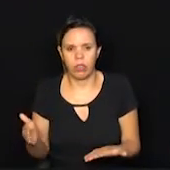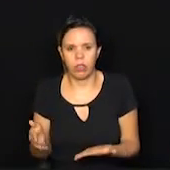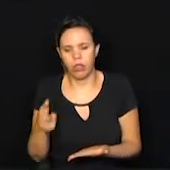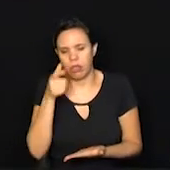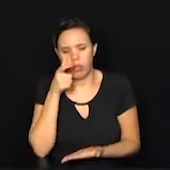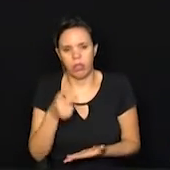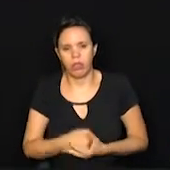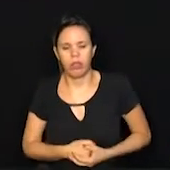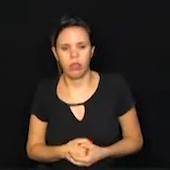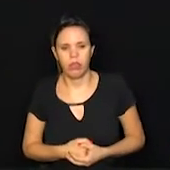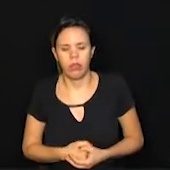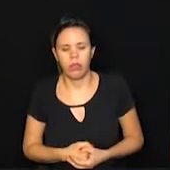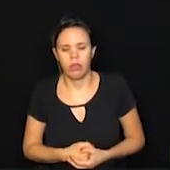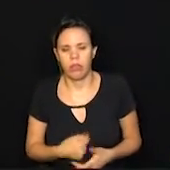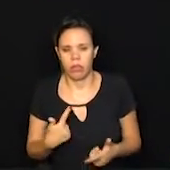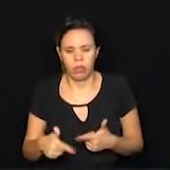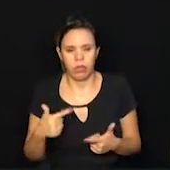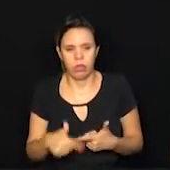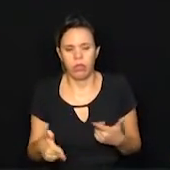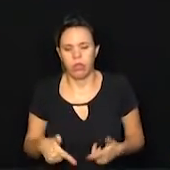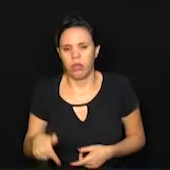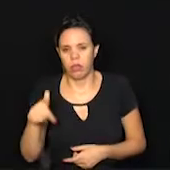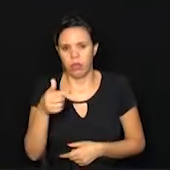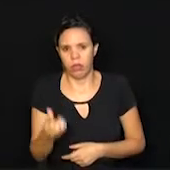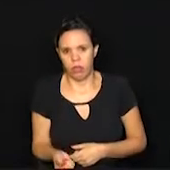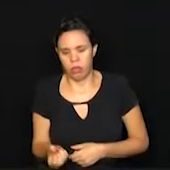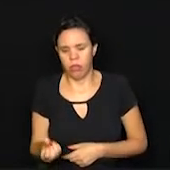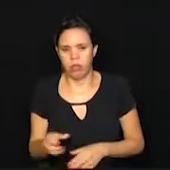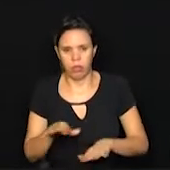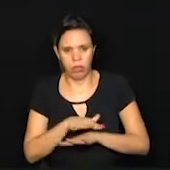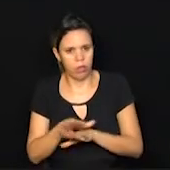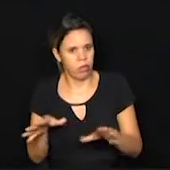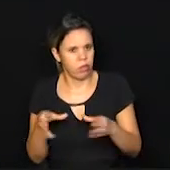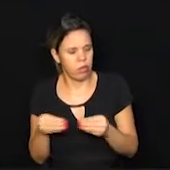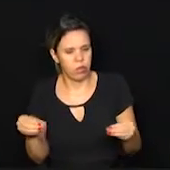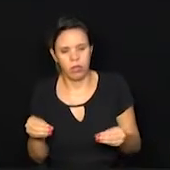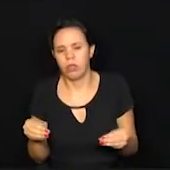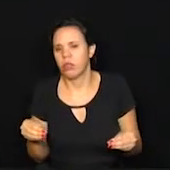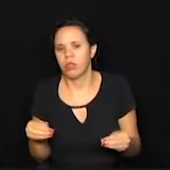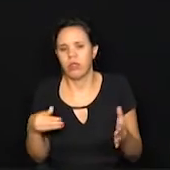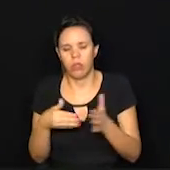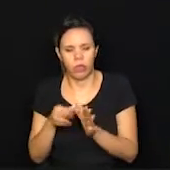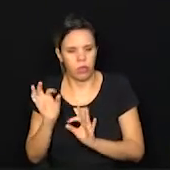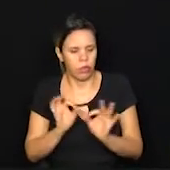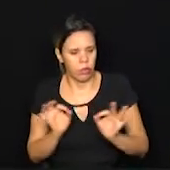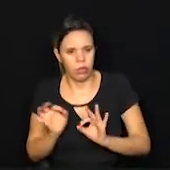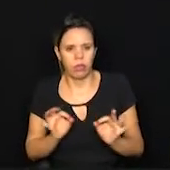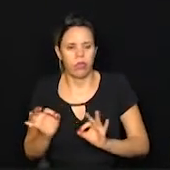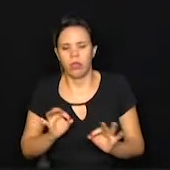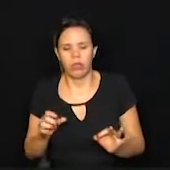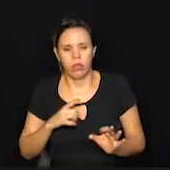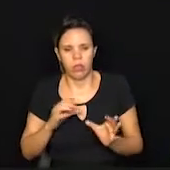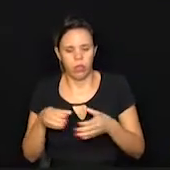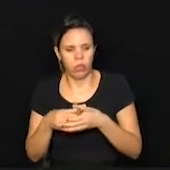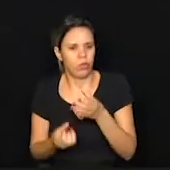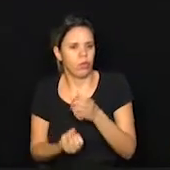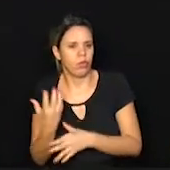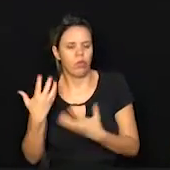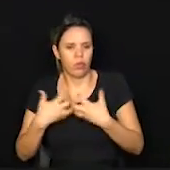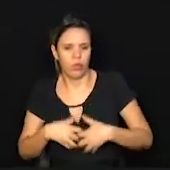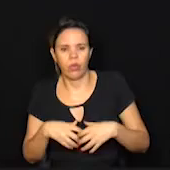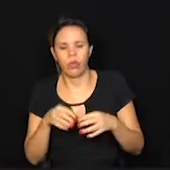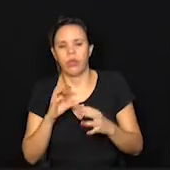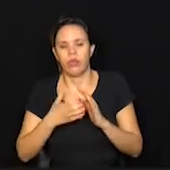ver uma esta situação que eu falei de 76 eles eliminam o a última organização que ainda tinha como Central